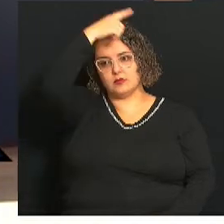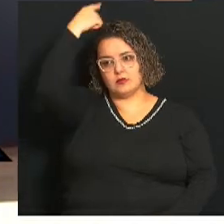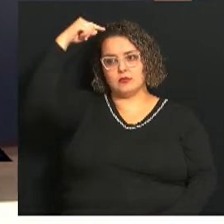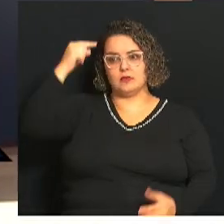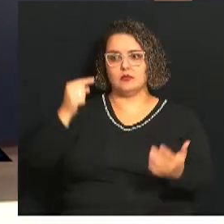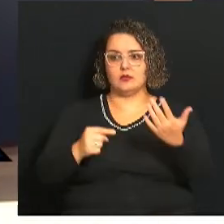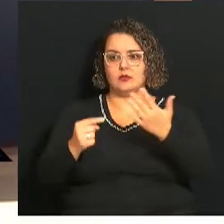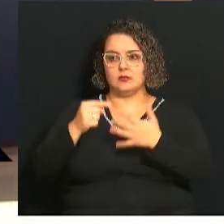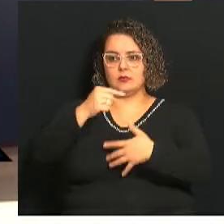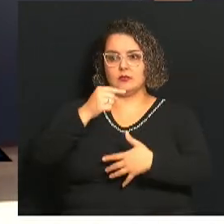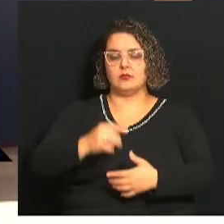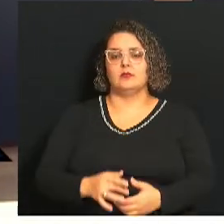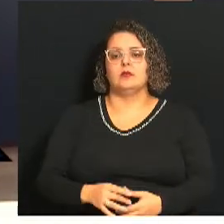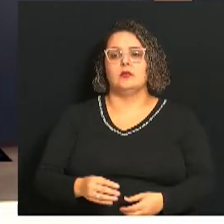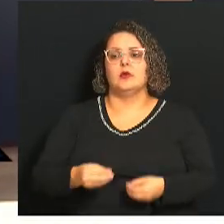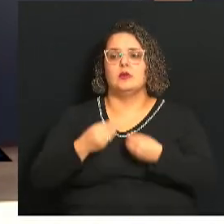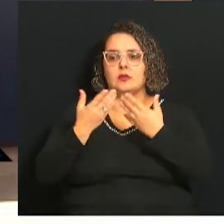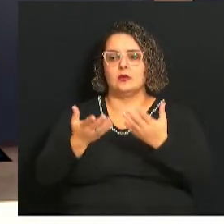ou colocação.